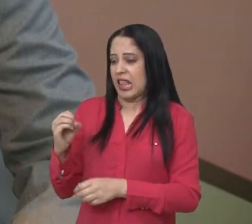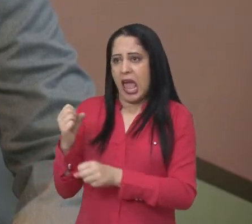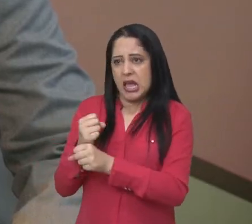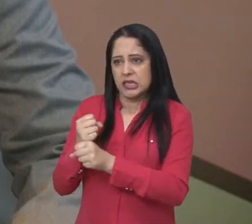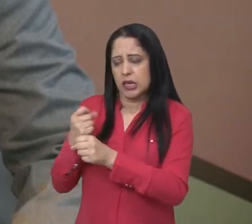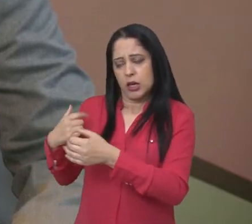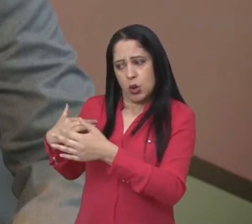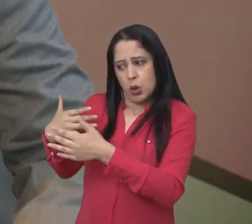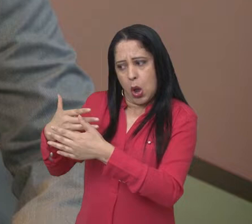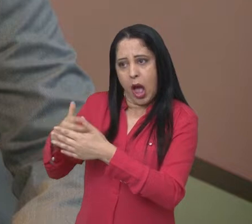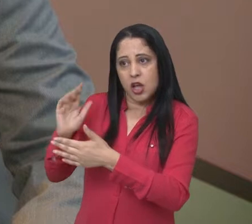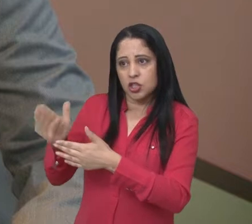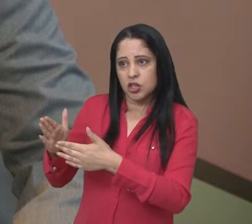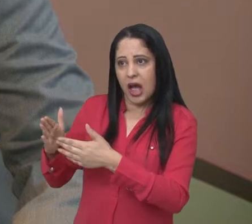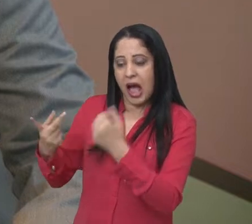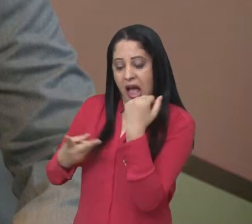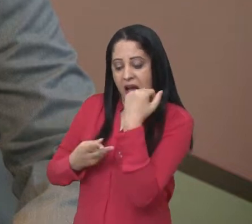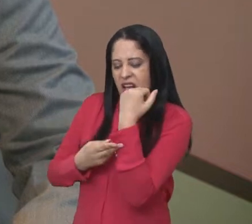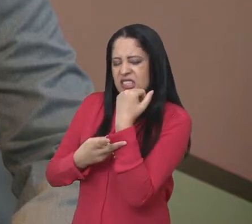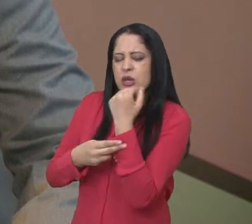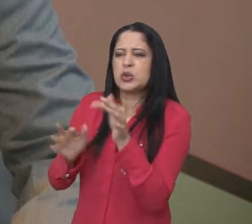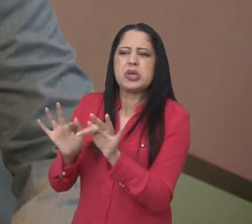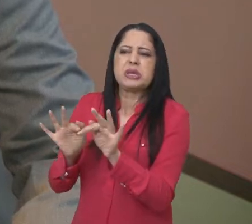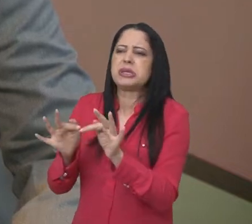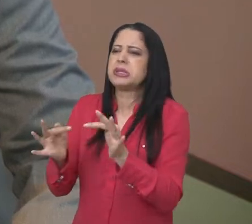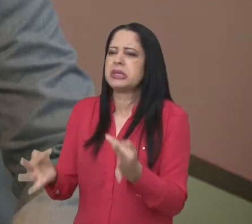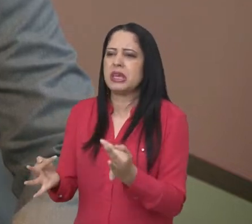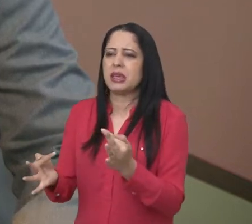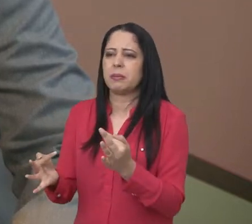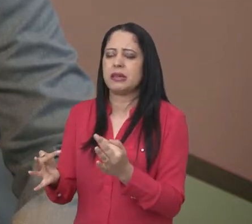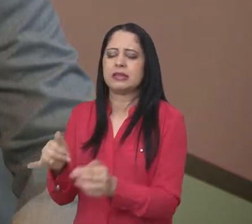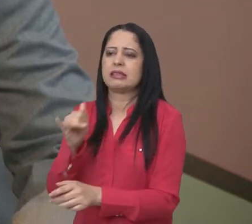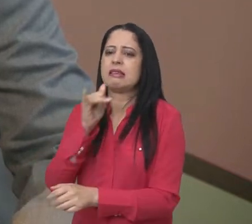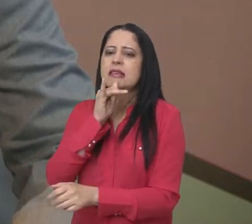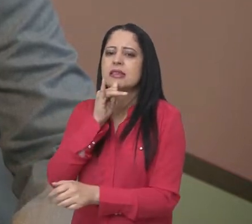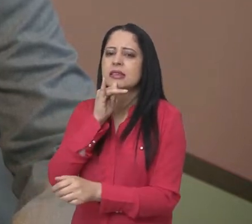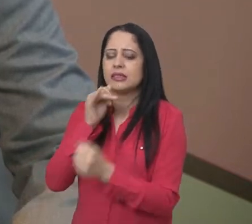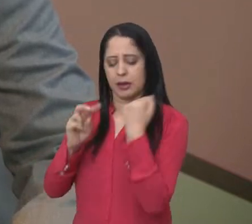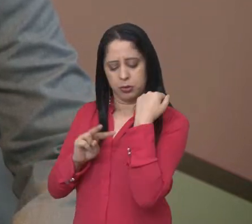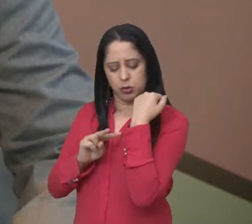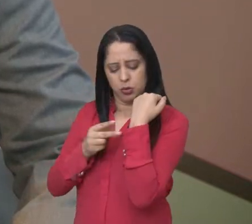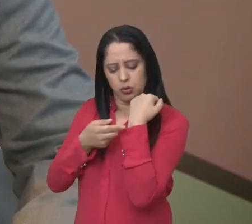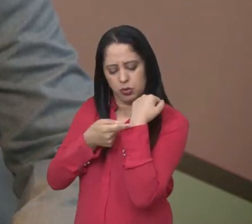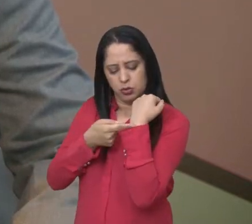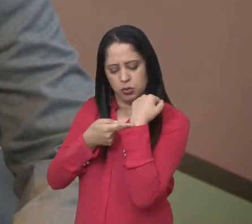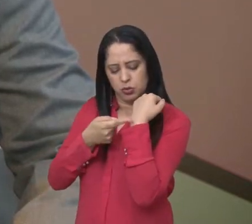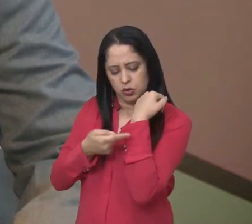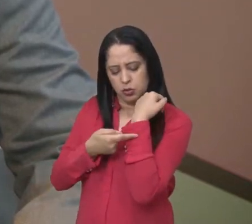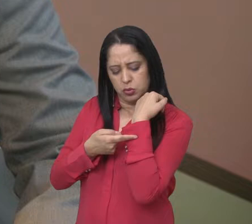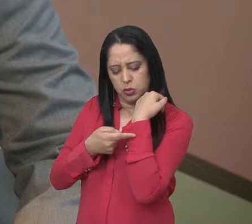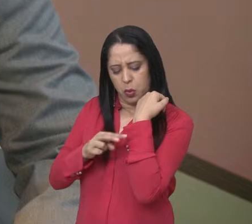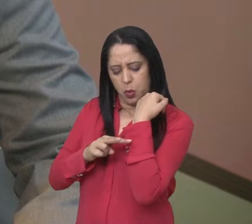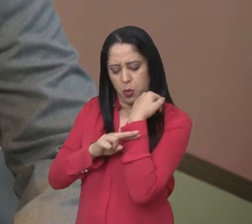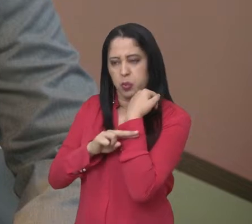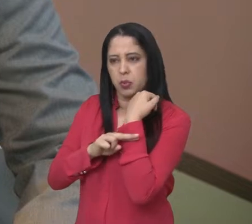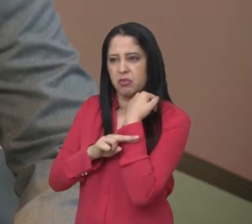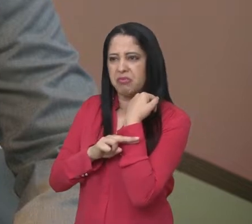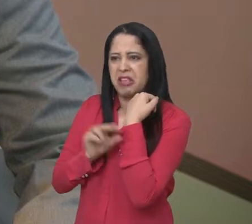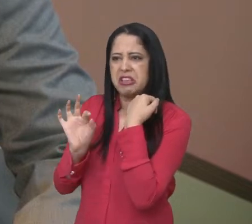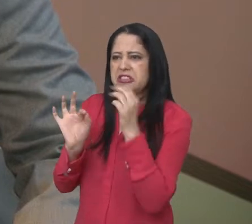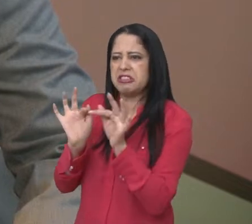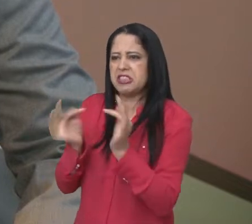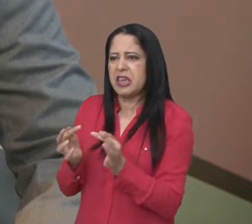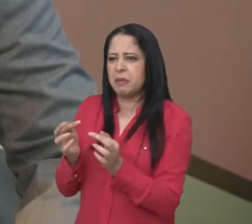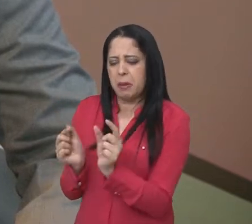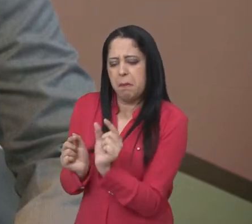últimos 10, 20 anos, a cirurgia se tornou menos invasiva, hoje a gente tem alternativas com cortes mínimos, né? Às vezes